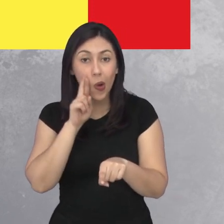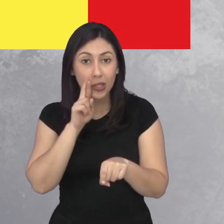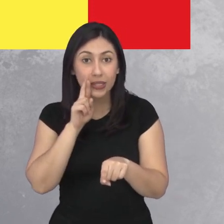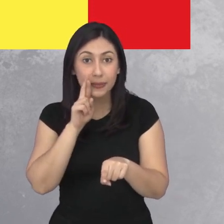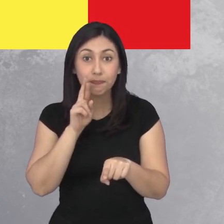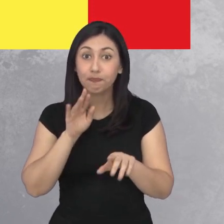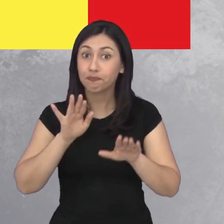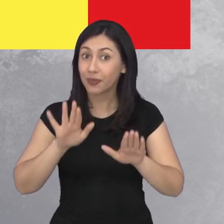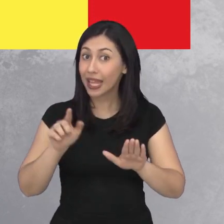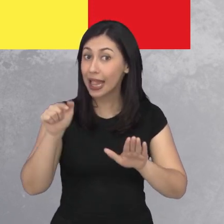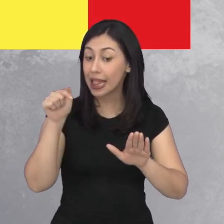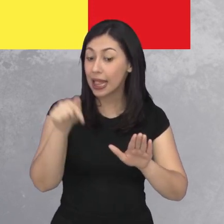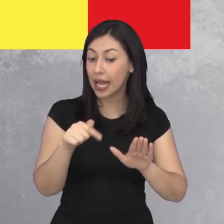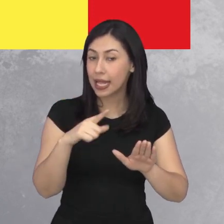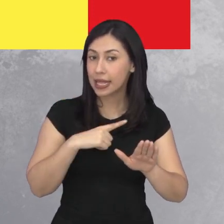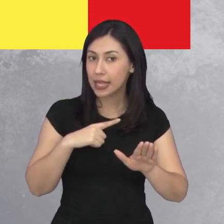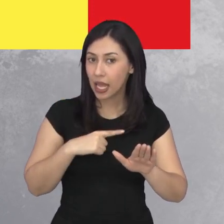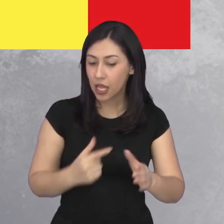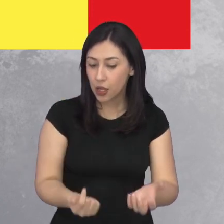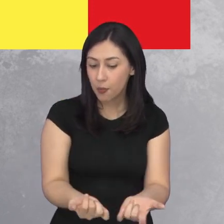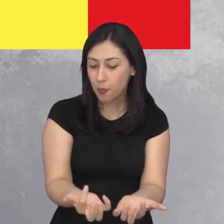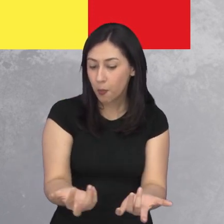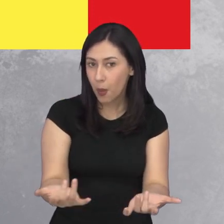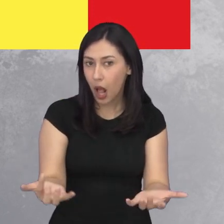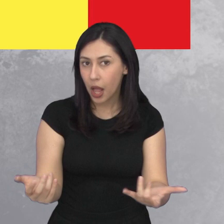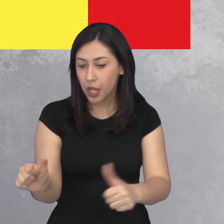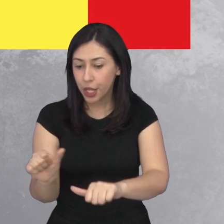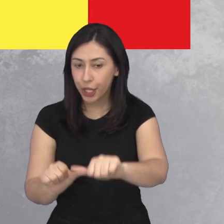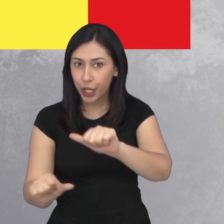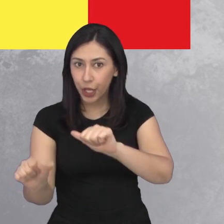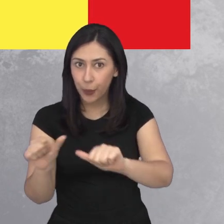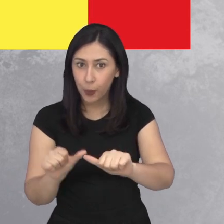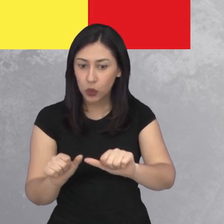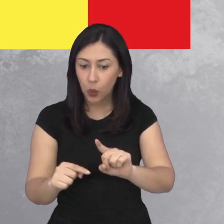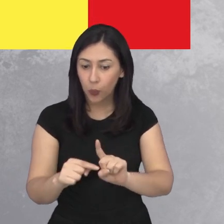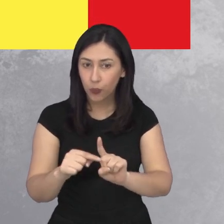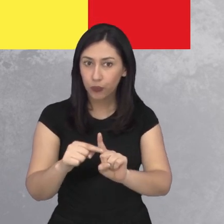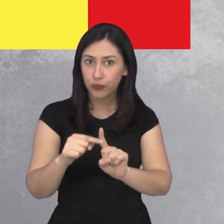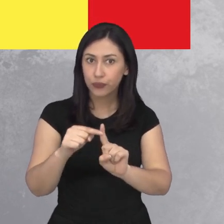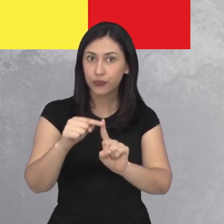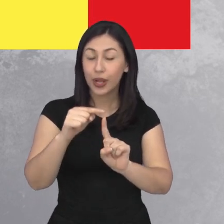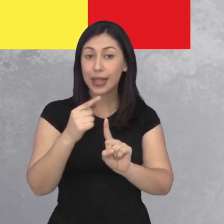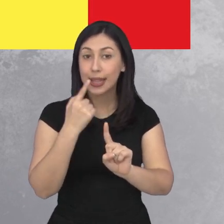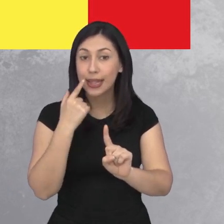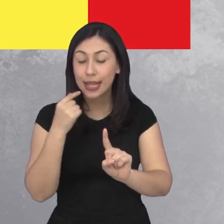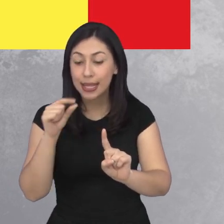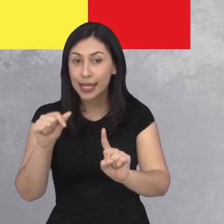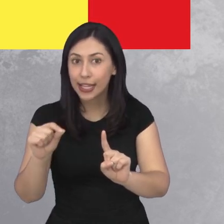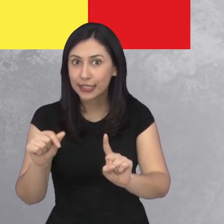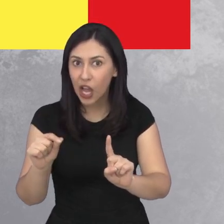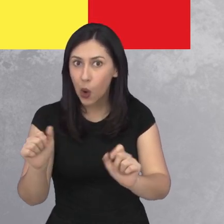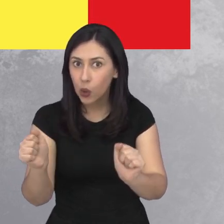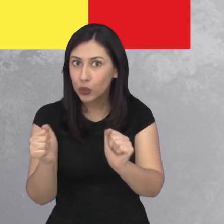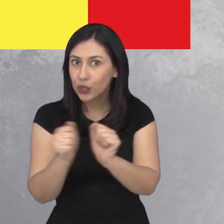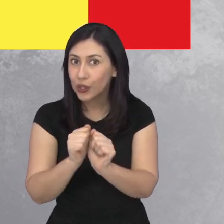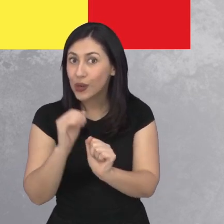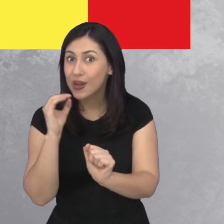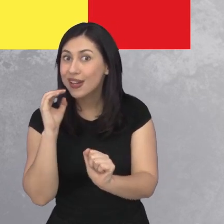Lago Retba. Nele existem algas que mudam o nível de sal da água e essa condição somada ao